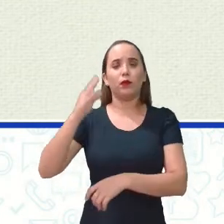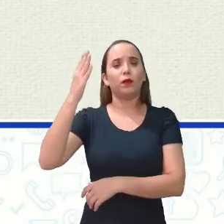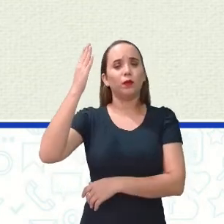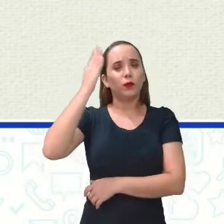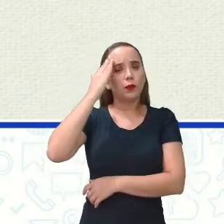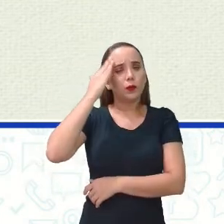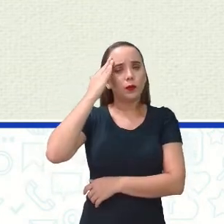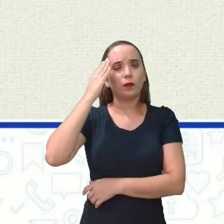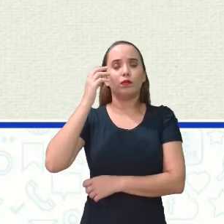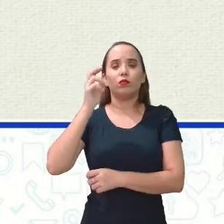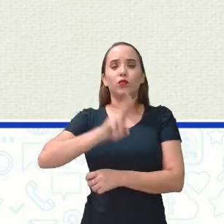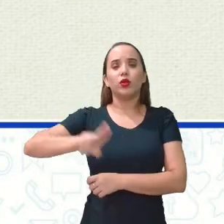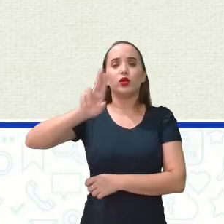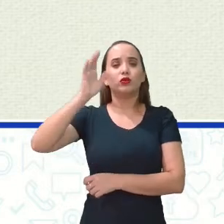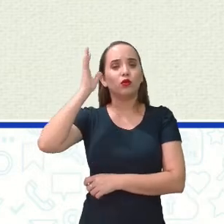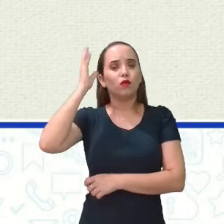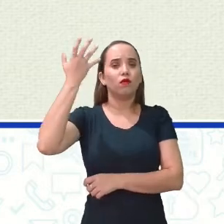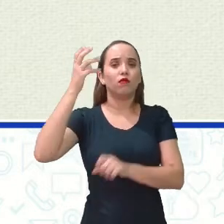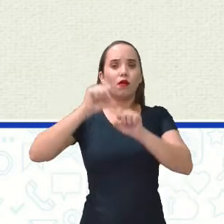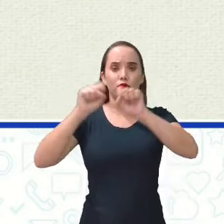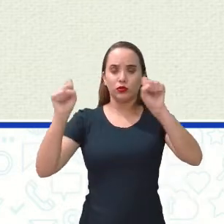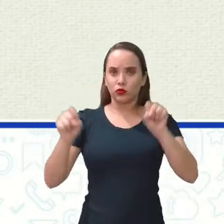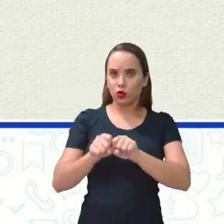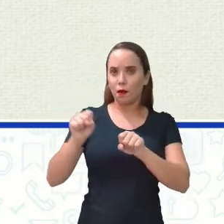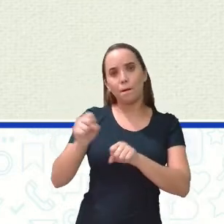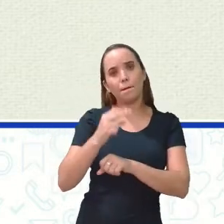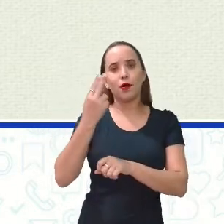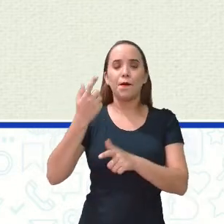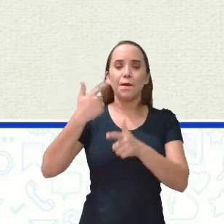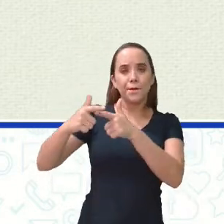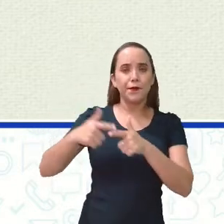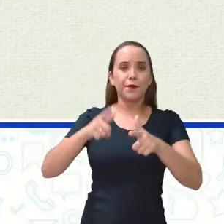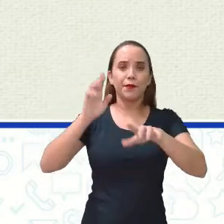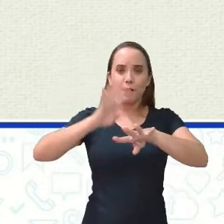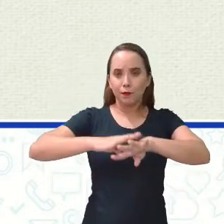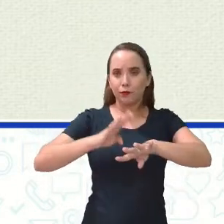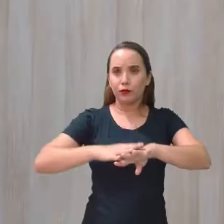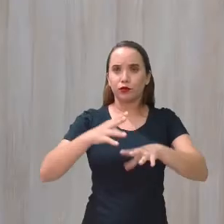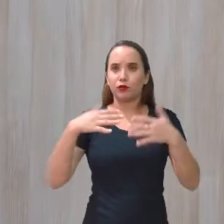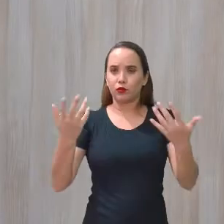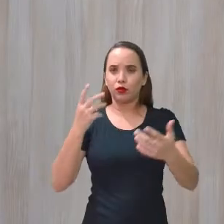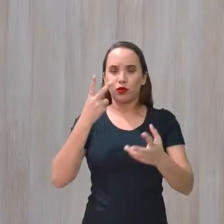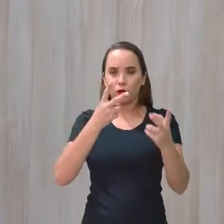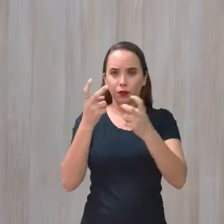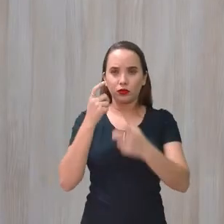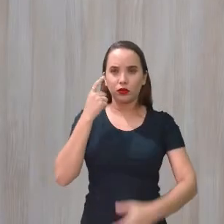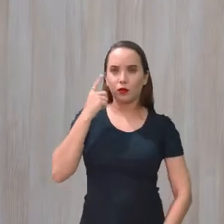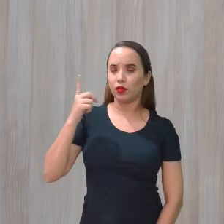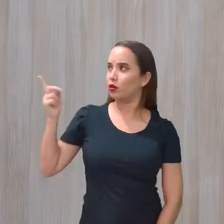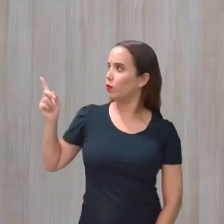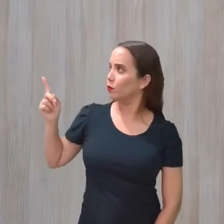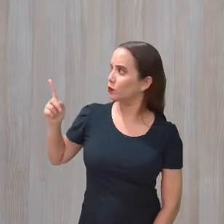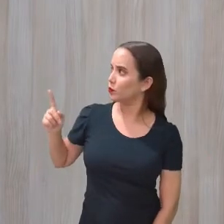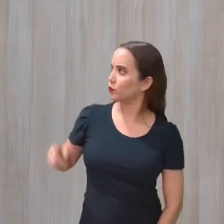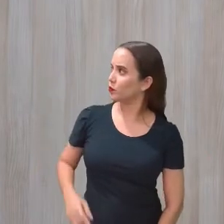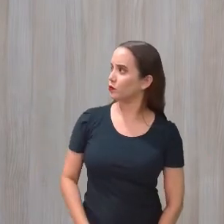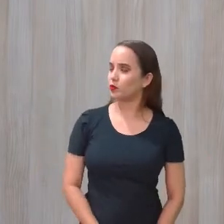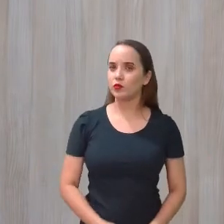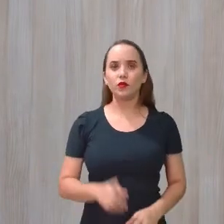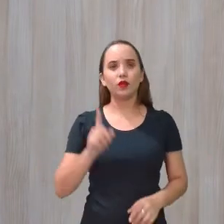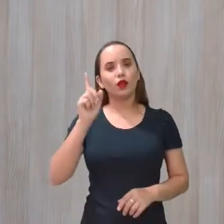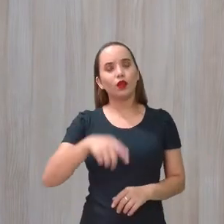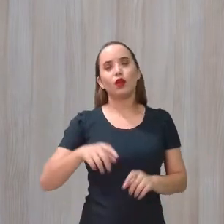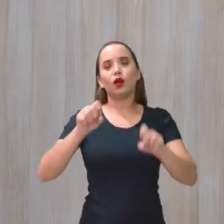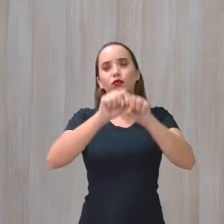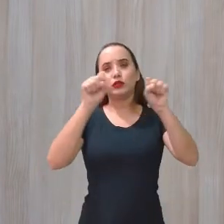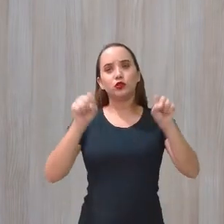uma equação ou um sistema de equações desse tipo aí. Então percebe que aquela solução que eu estou mostrando aí na tela é uma